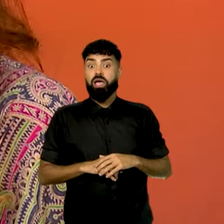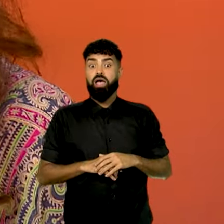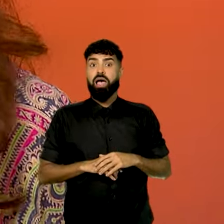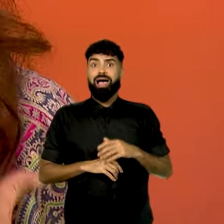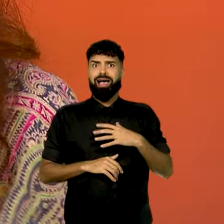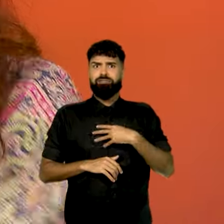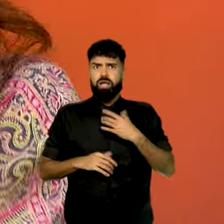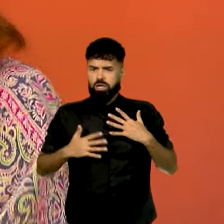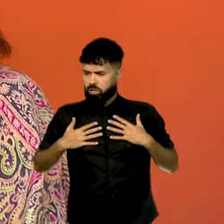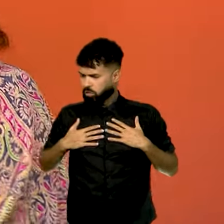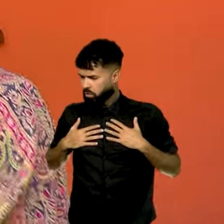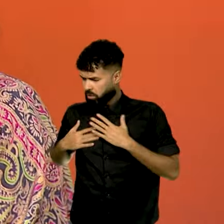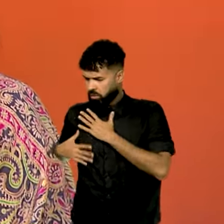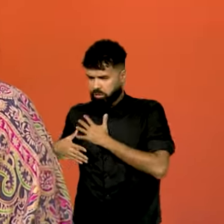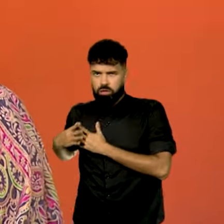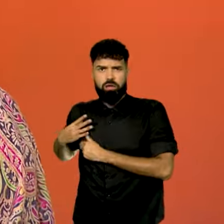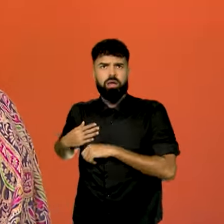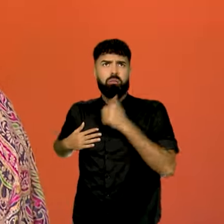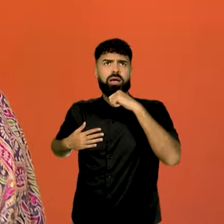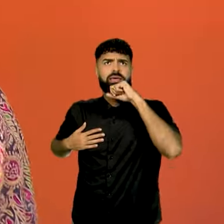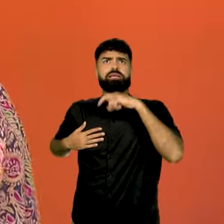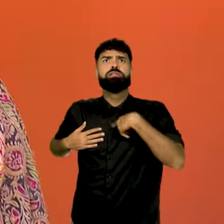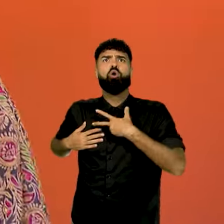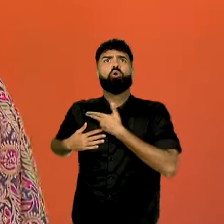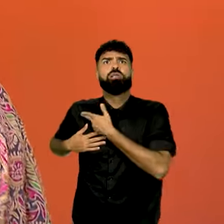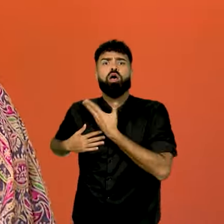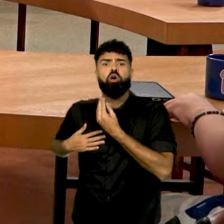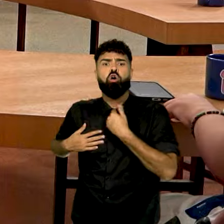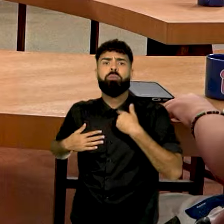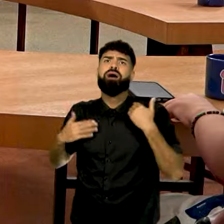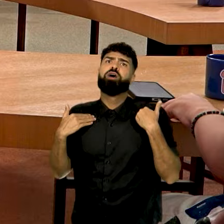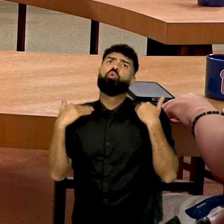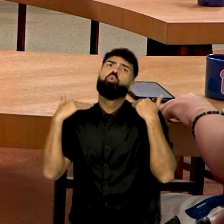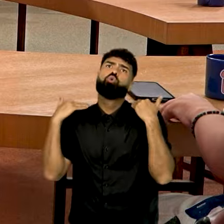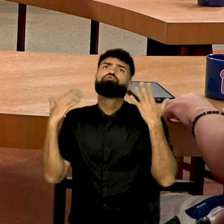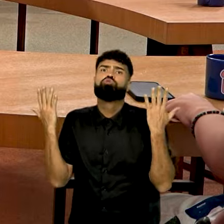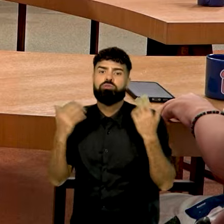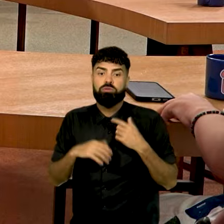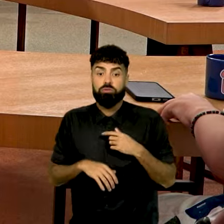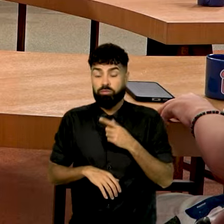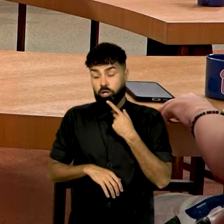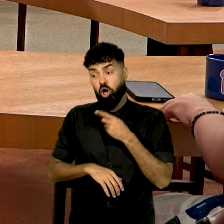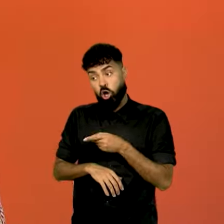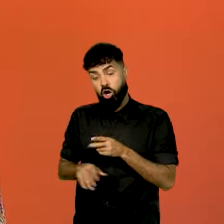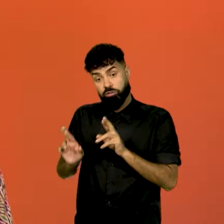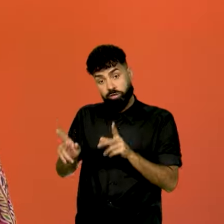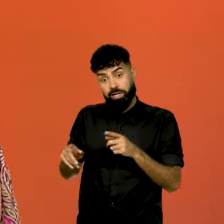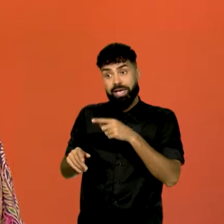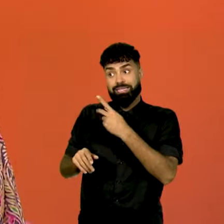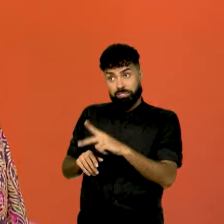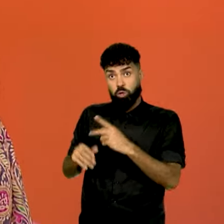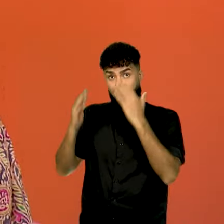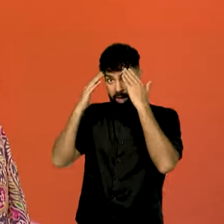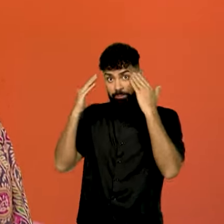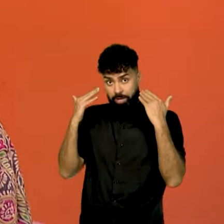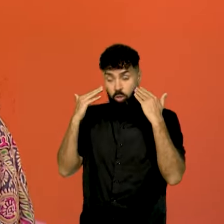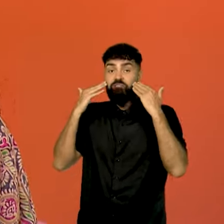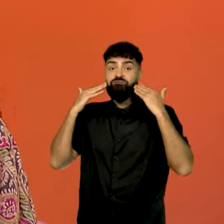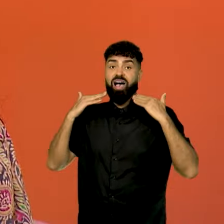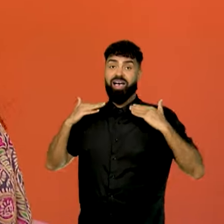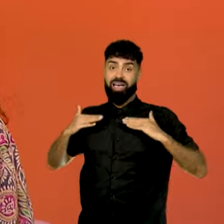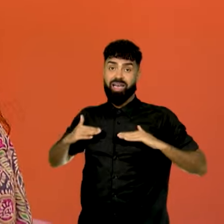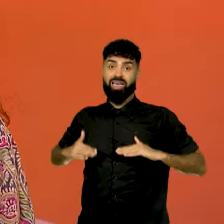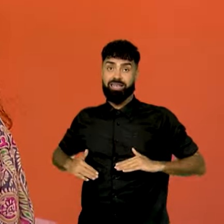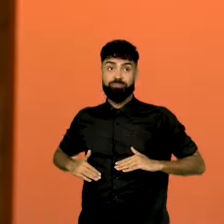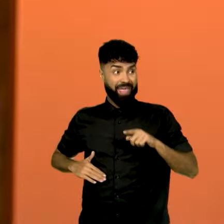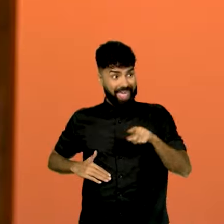ao cabelo, mas mamãe, mas se eu cortar o cabelo, vai ficar curto. Eu falei, olha a diferença, o seu cabelo cresce. dessas crianças